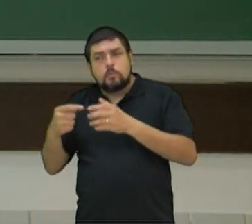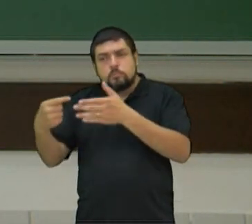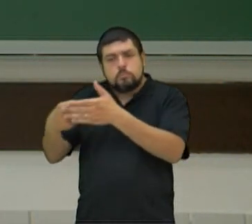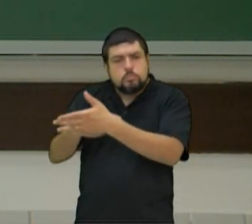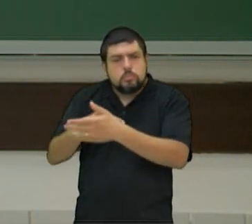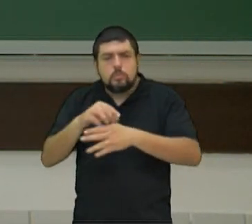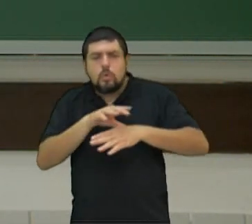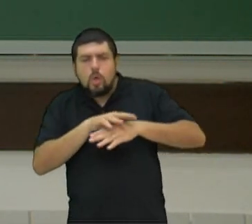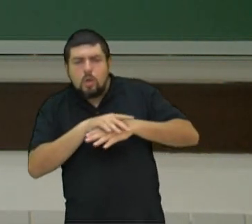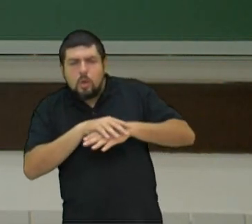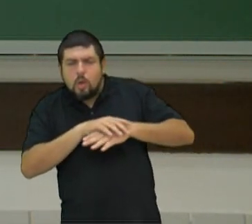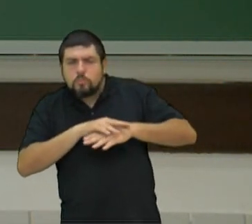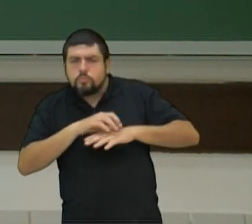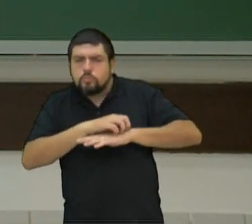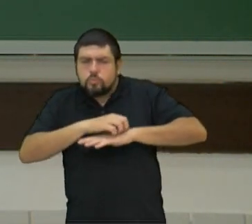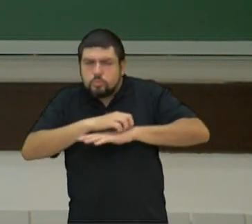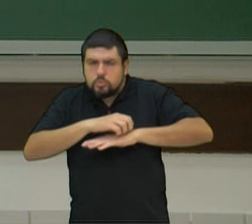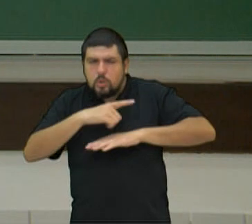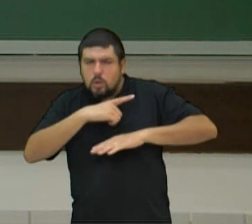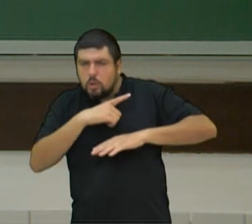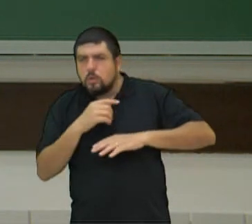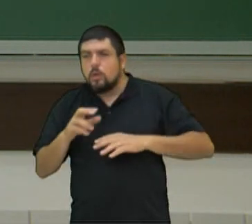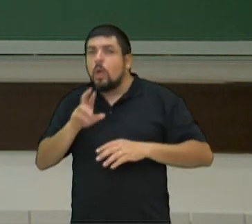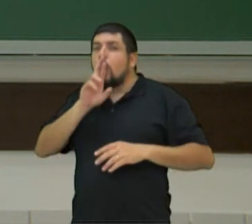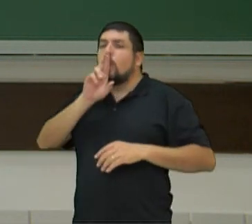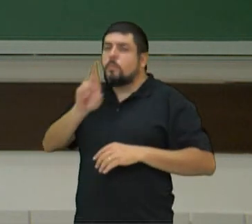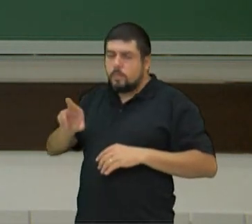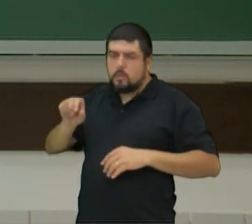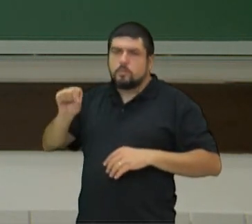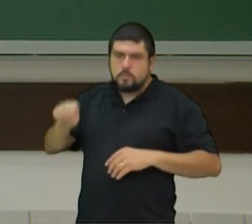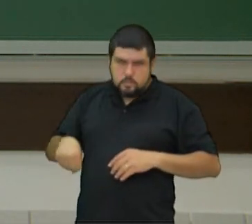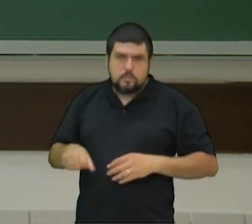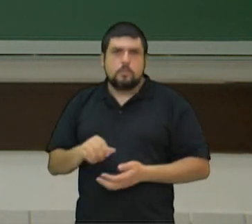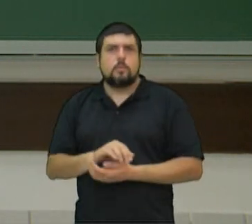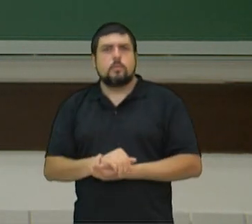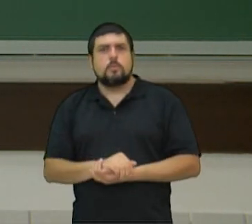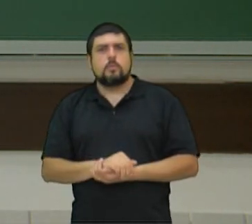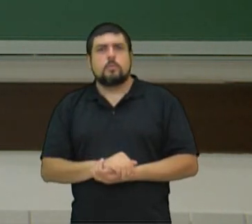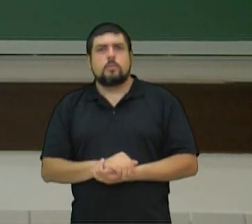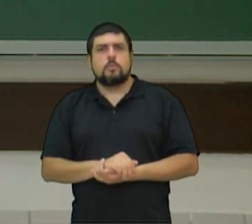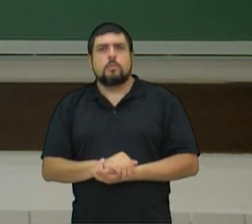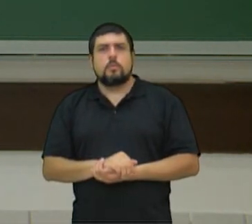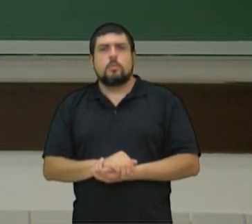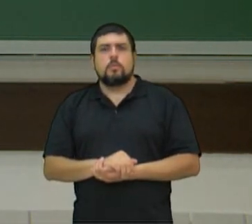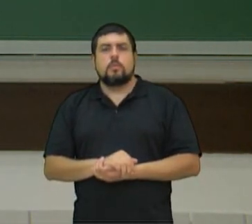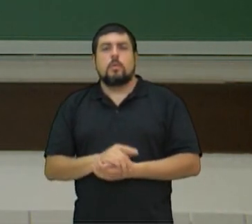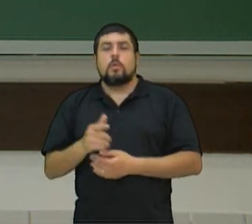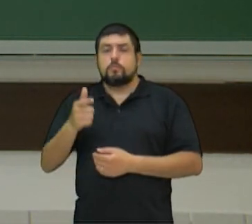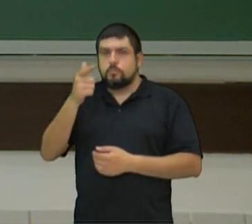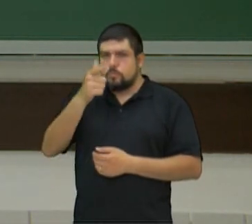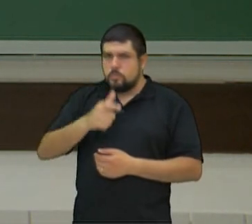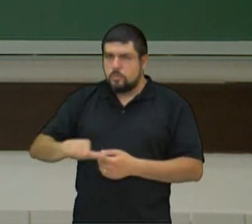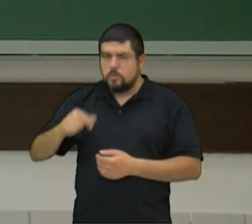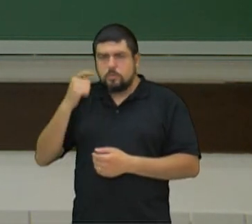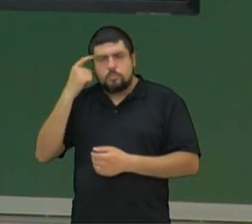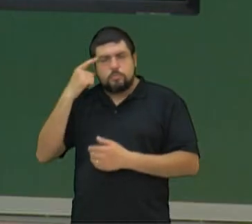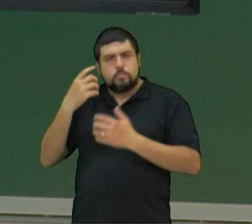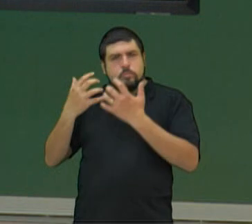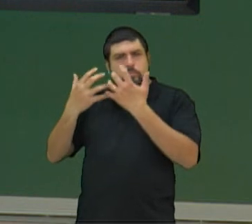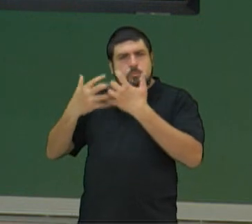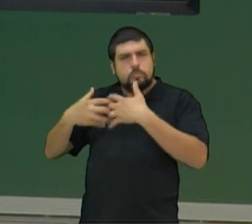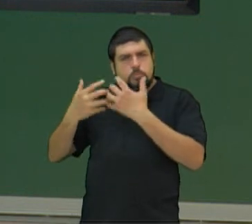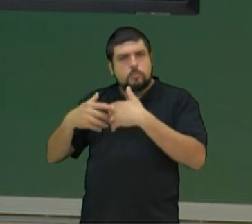alguma vacina, né, para ela evitar ter esses problemas, tá? E aí, mais uma questão para a gente finalizar essa